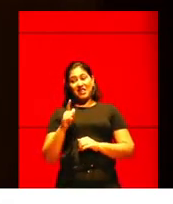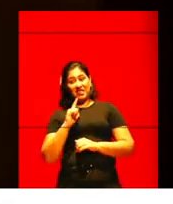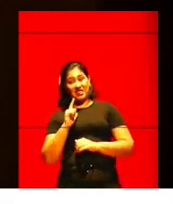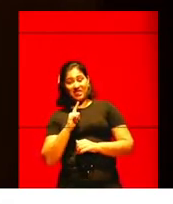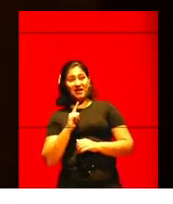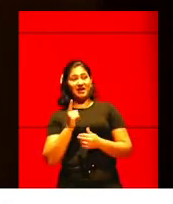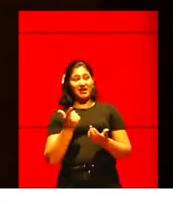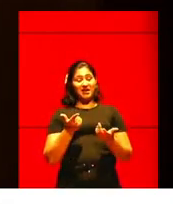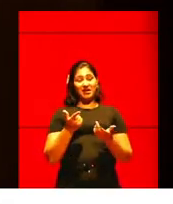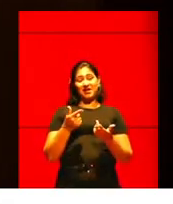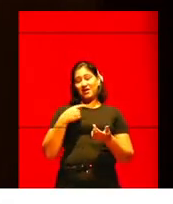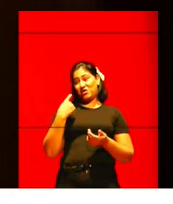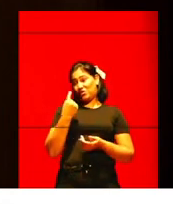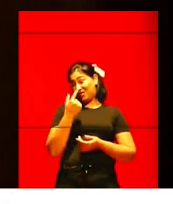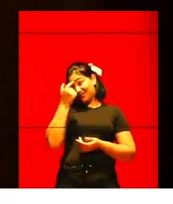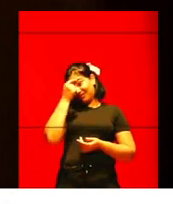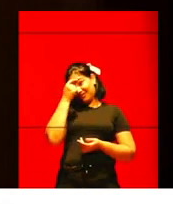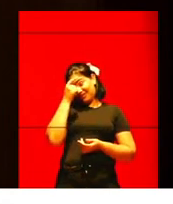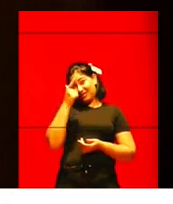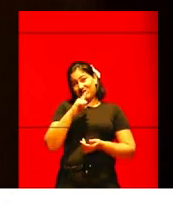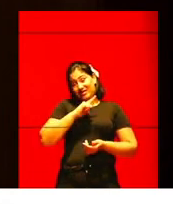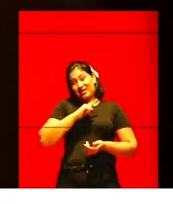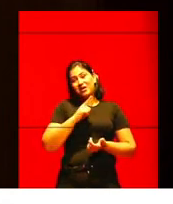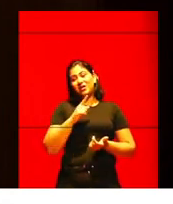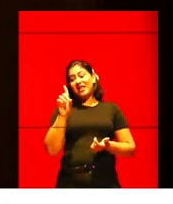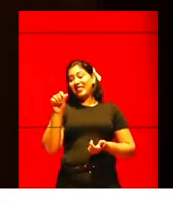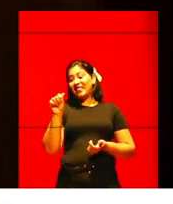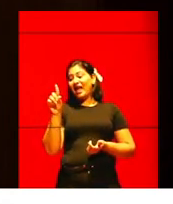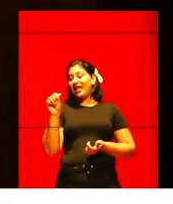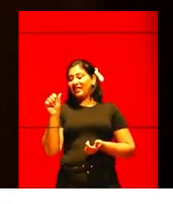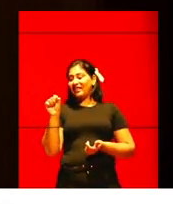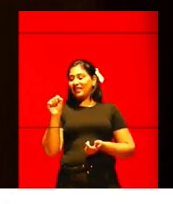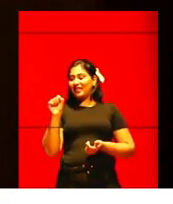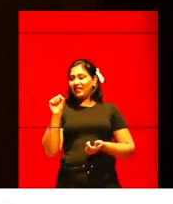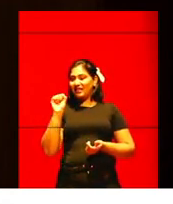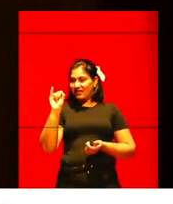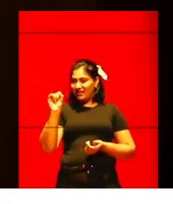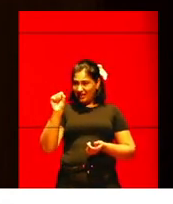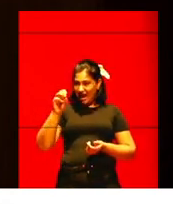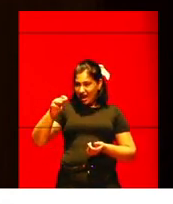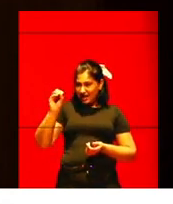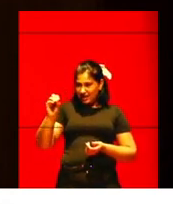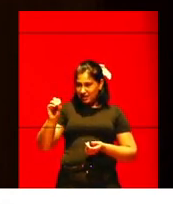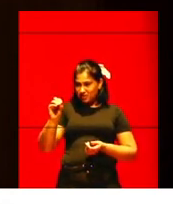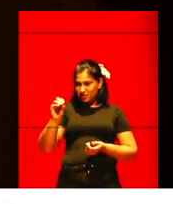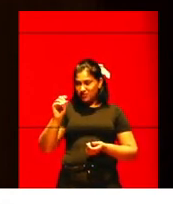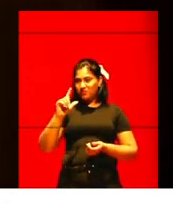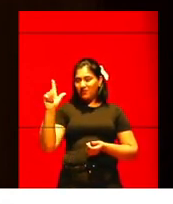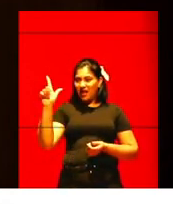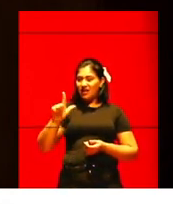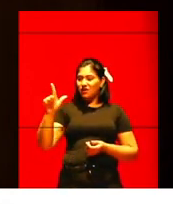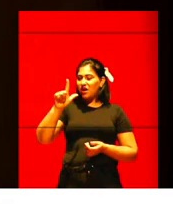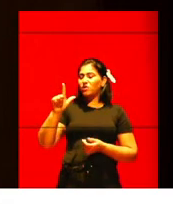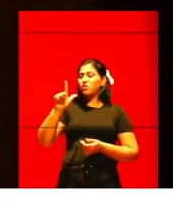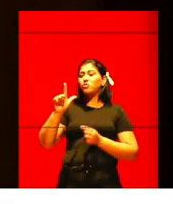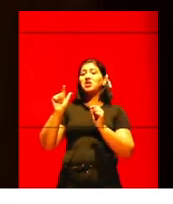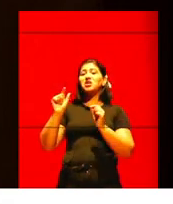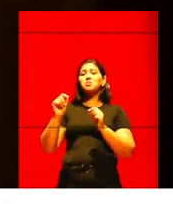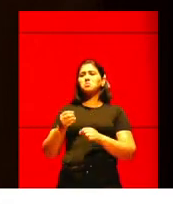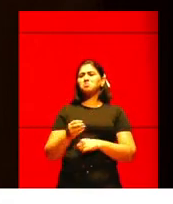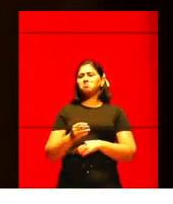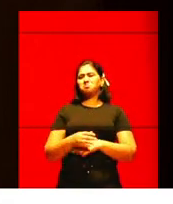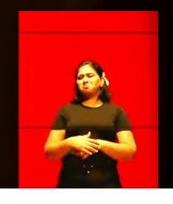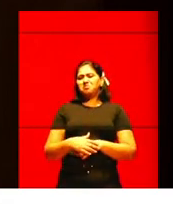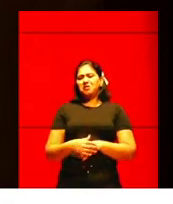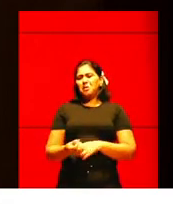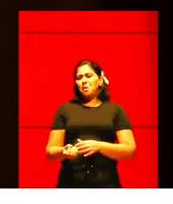não temos capacidade para isso. Dadaísmo nasce daí. A literatura que nasce a partir do vazio, do nada. Sabe por